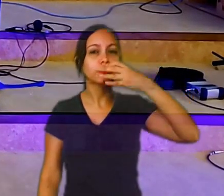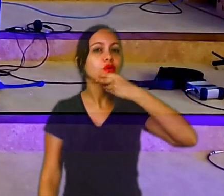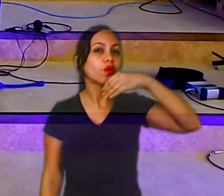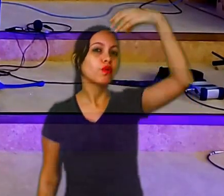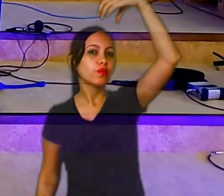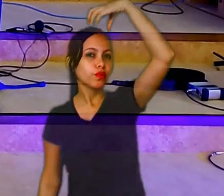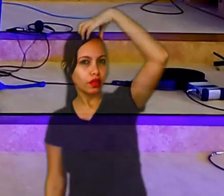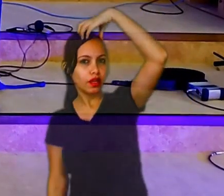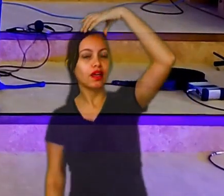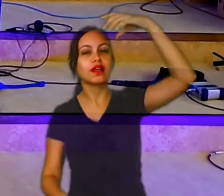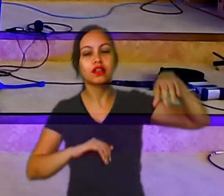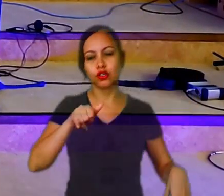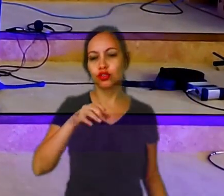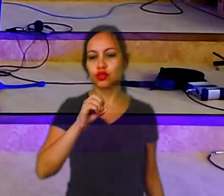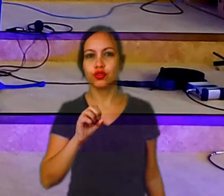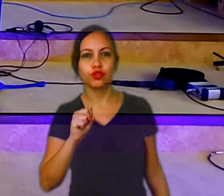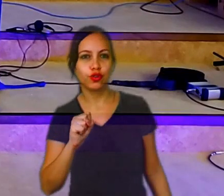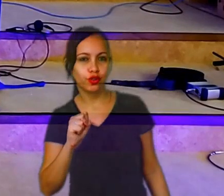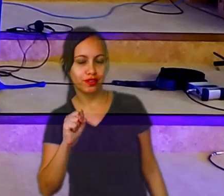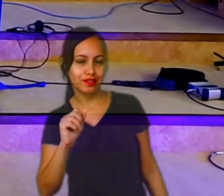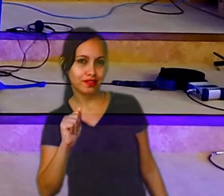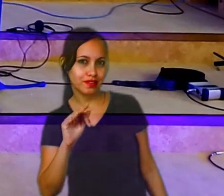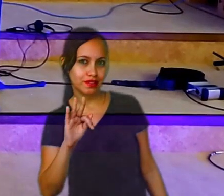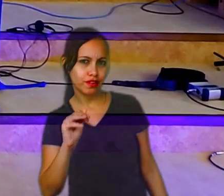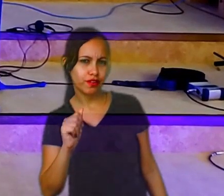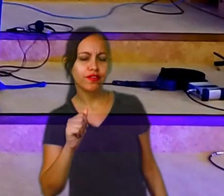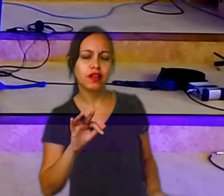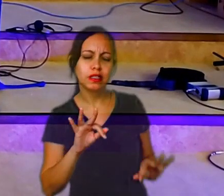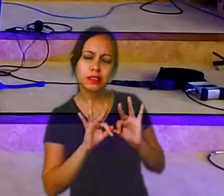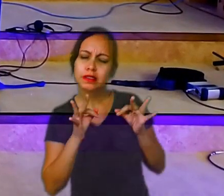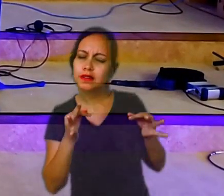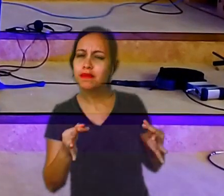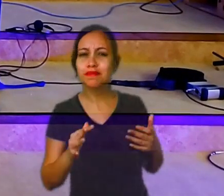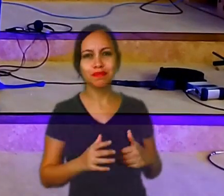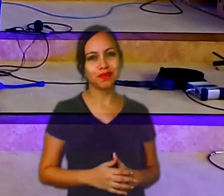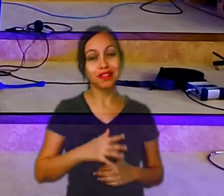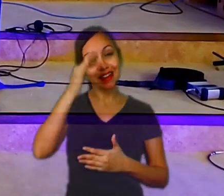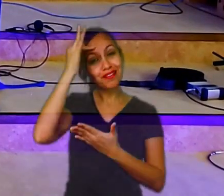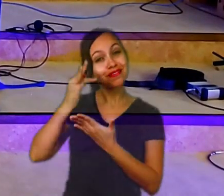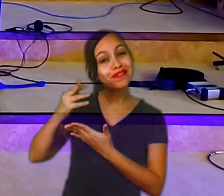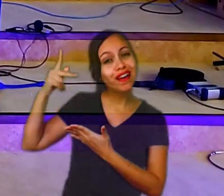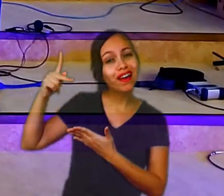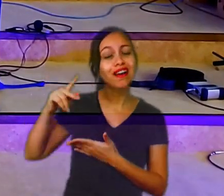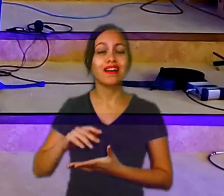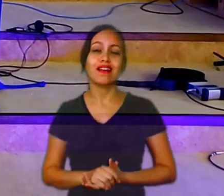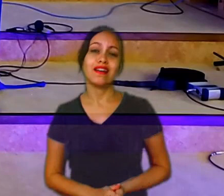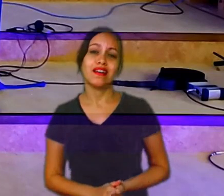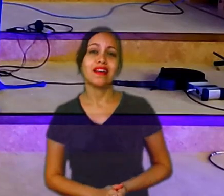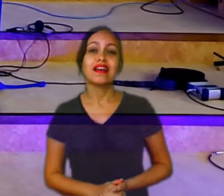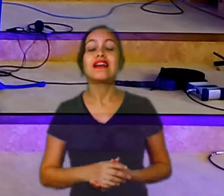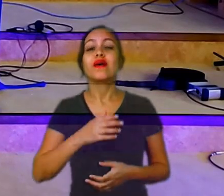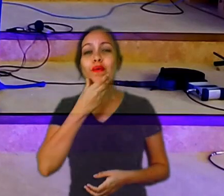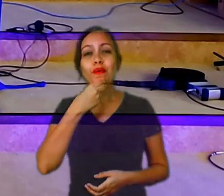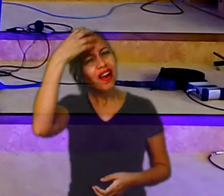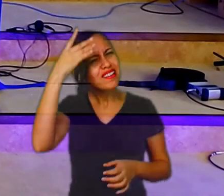Josafá, a humildade dele, a fé dele em Deus. Ele foi muito humilde.